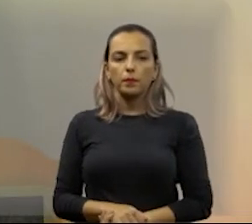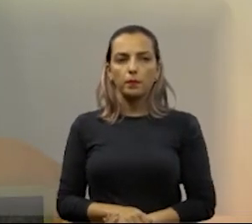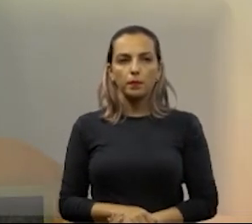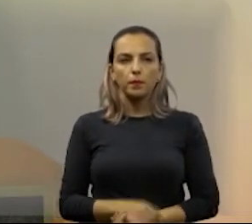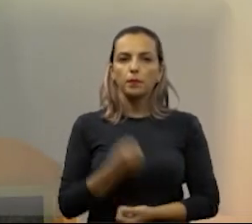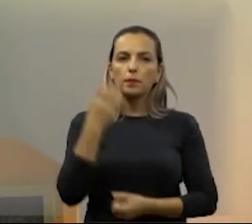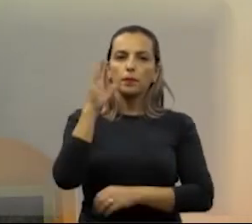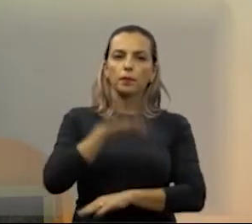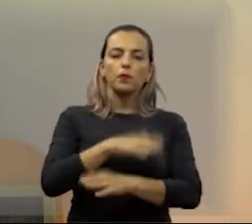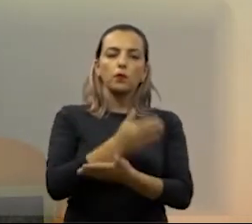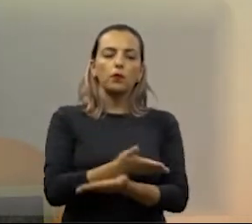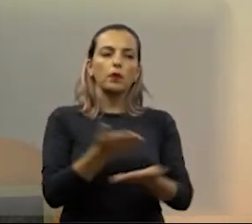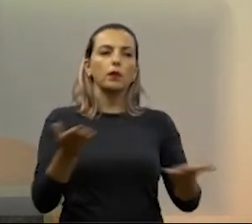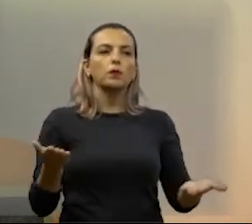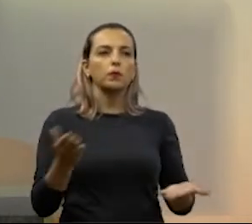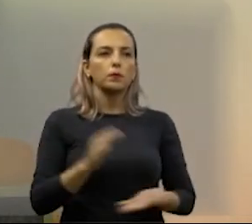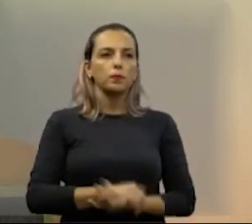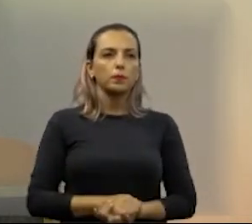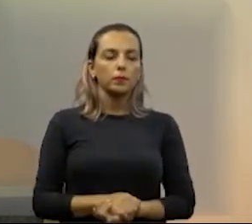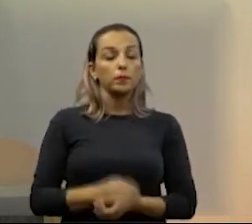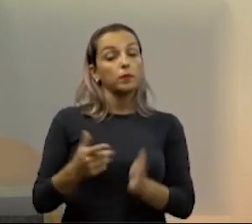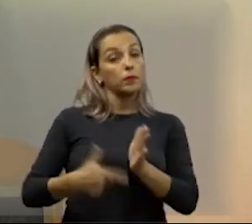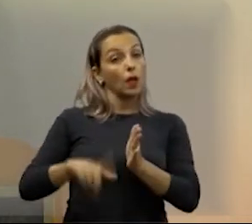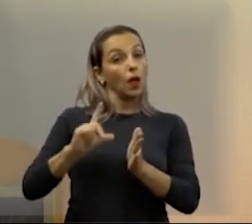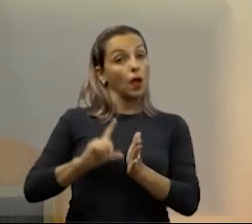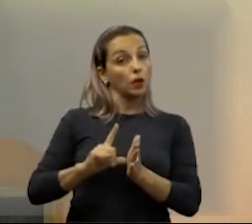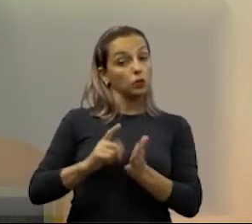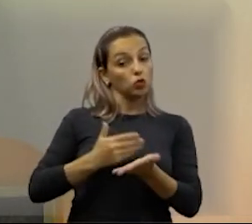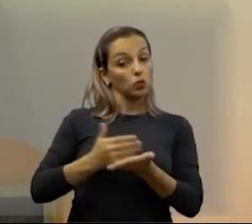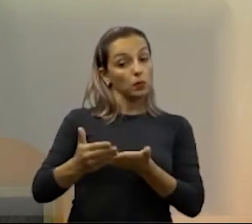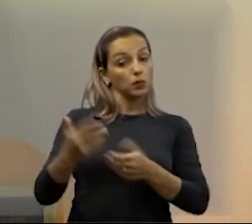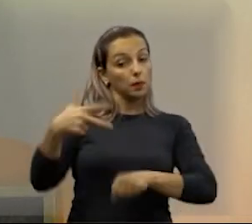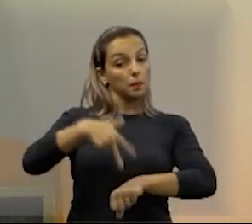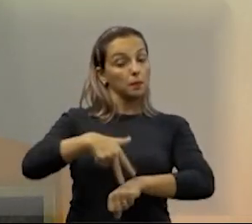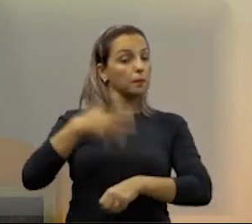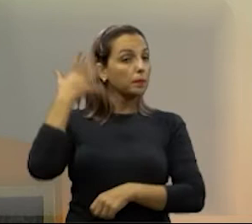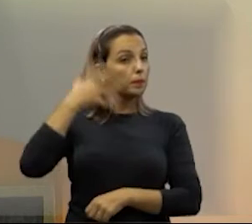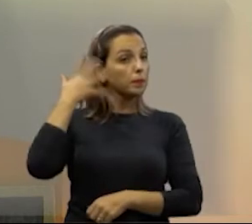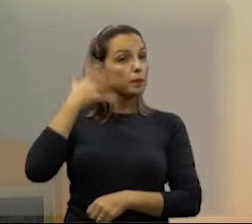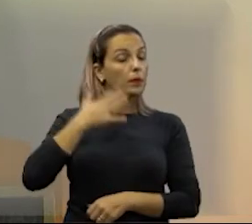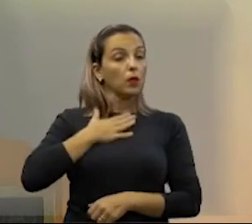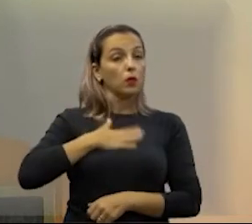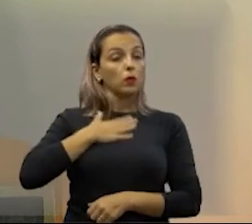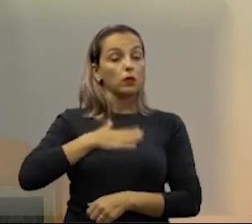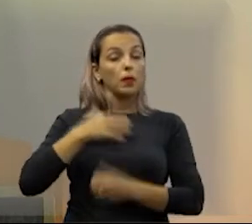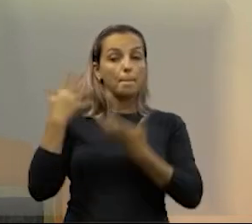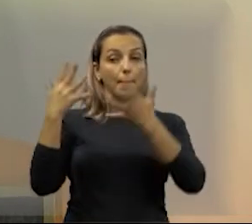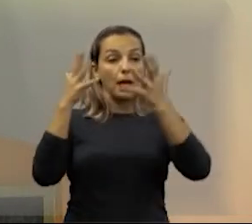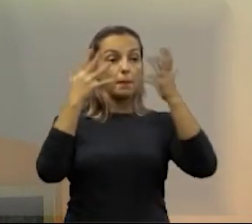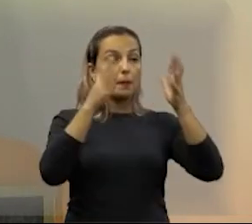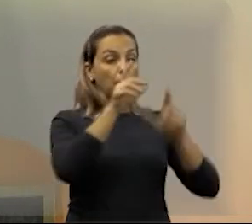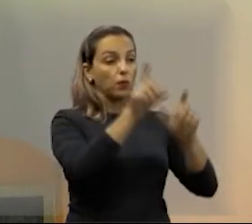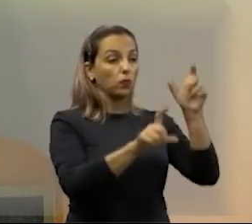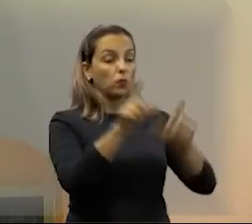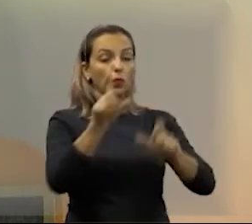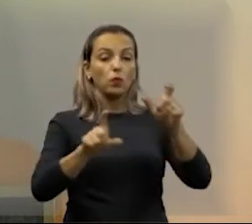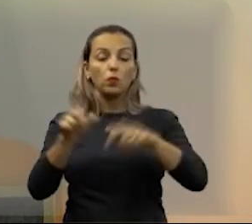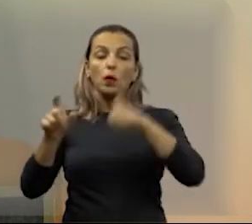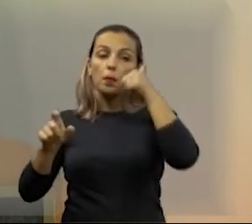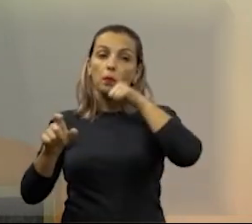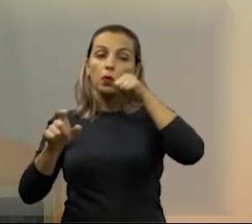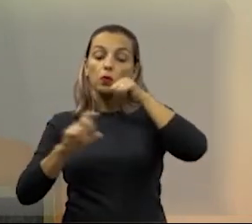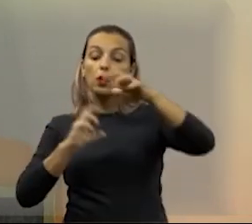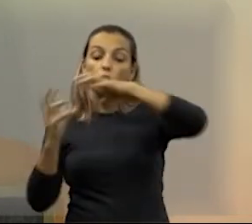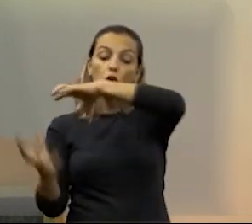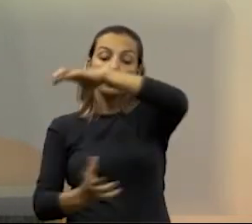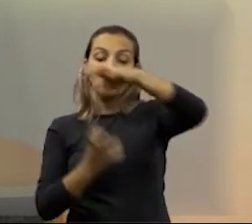Boa tarde a todos. Antes de começar o meu pequeno expediente, gostaria de parabenizar todas as mulheres do mundo, não